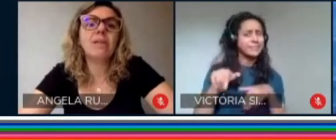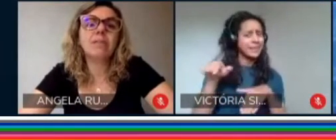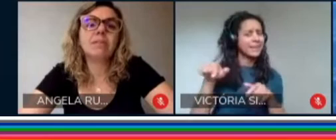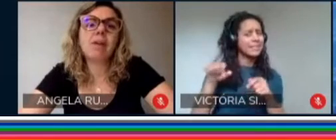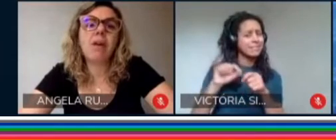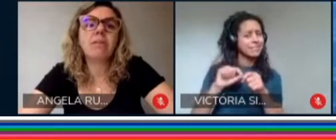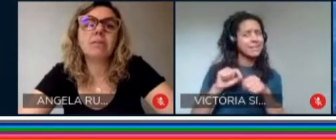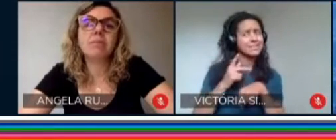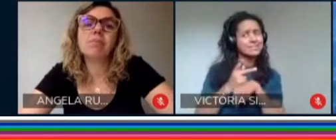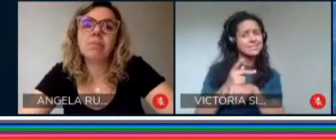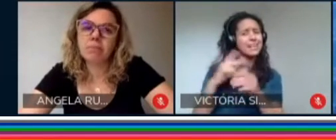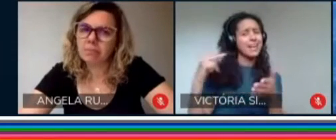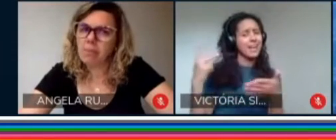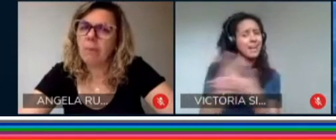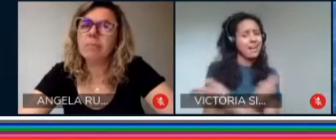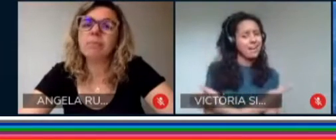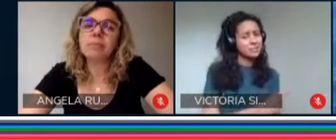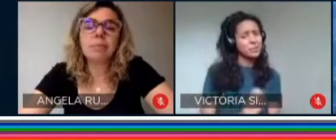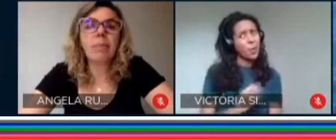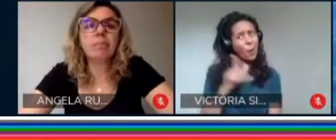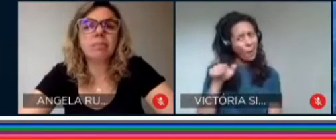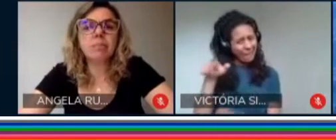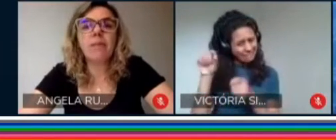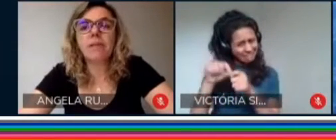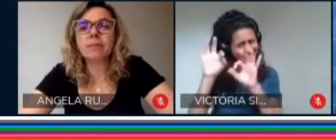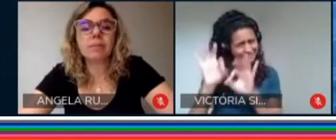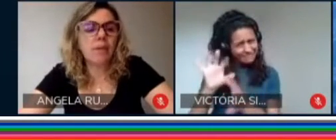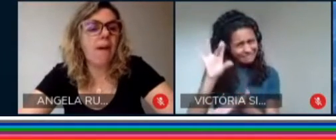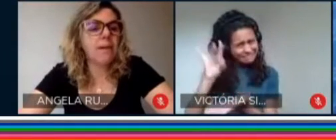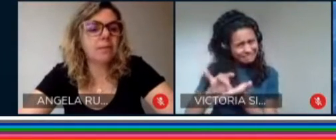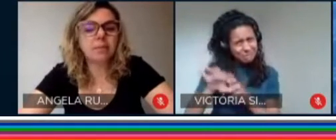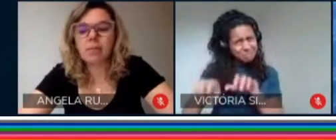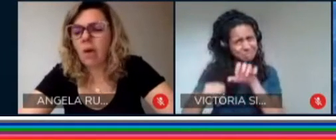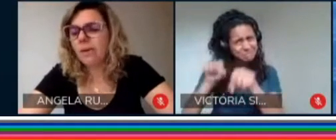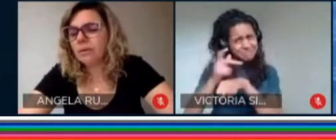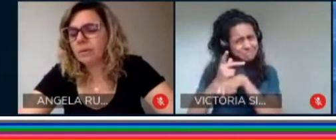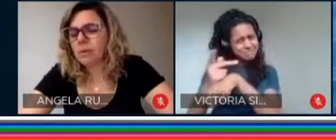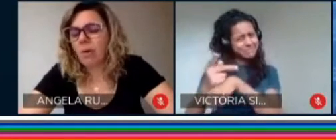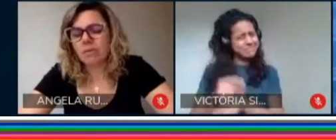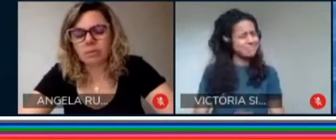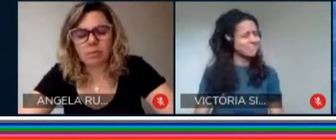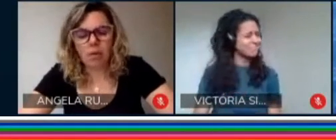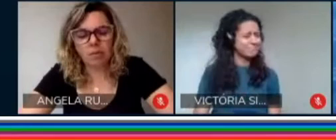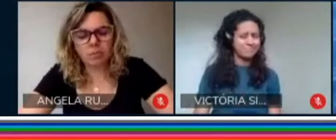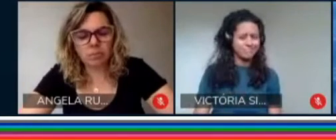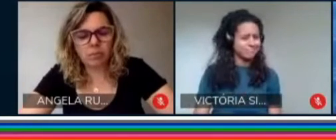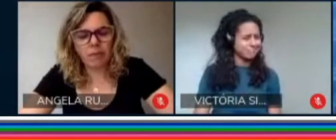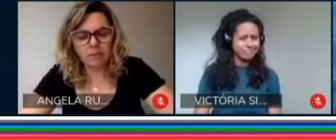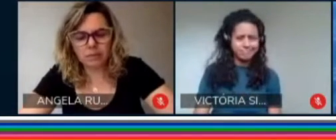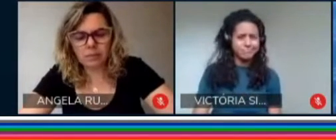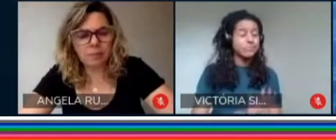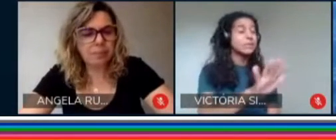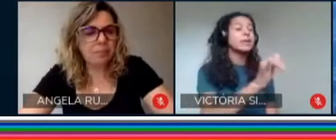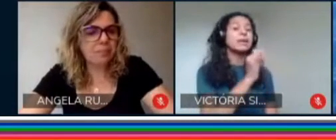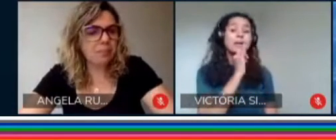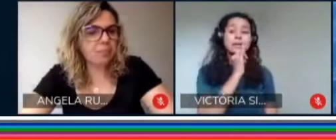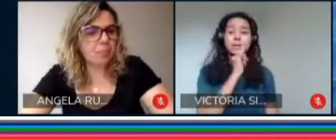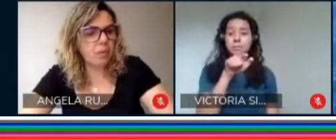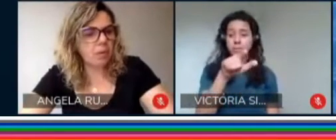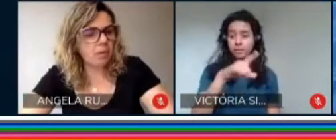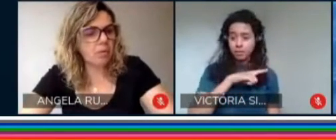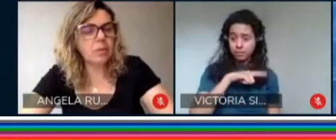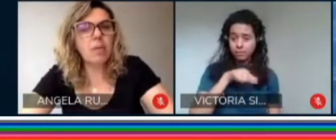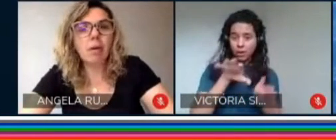procurou, né? Porque não existe isso, né? De não achei nada. Mesmo que você não especifique no Google Scholar, você